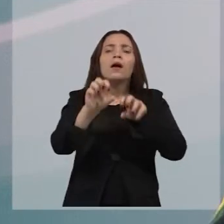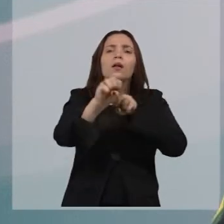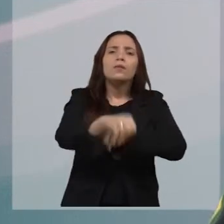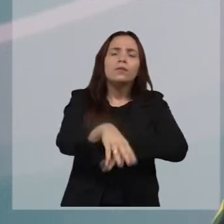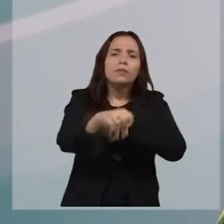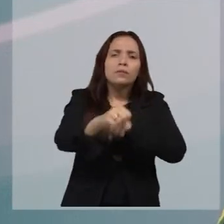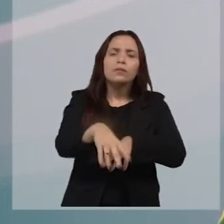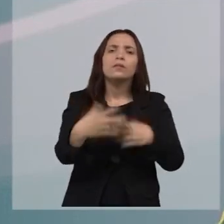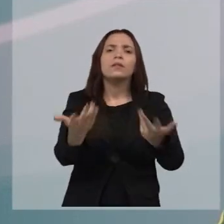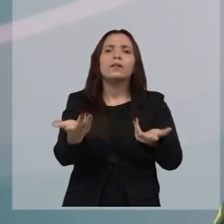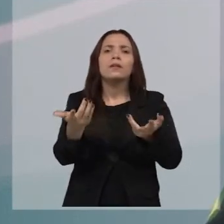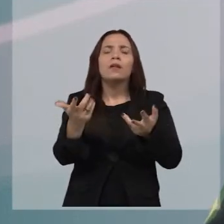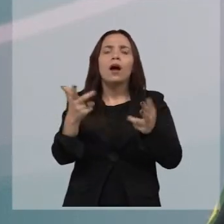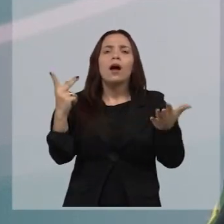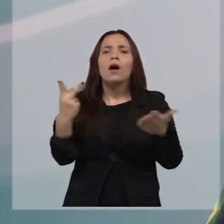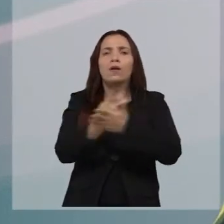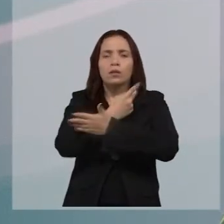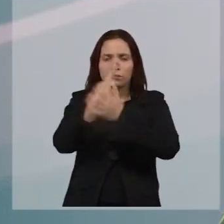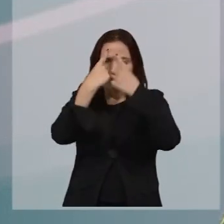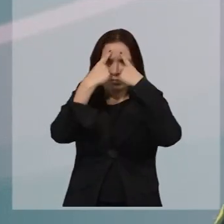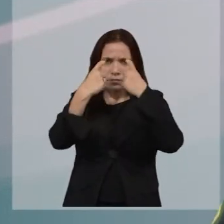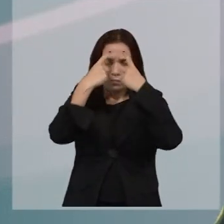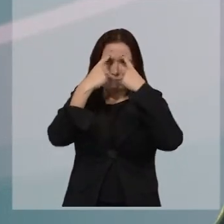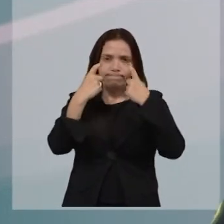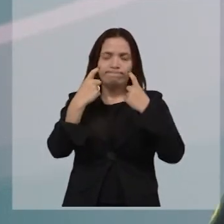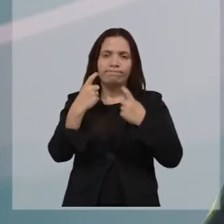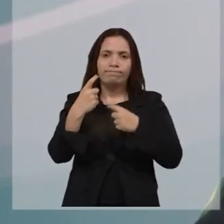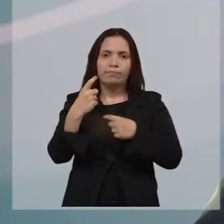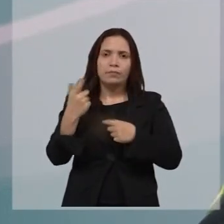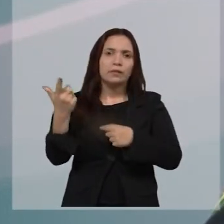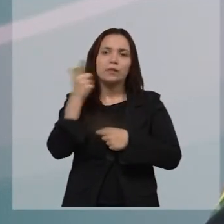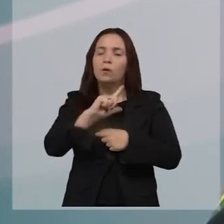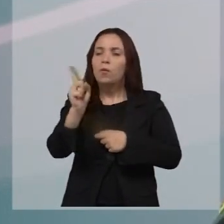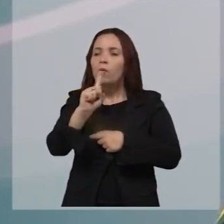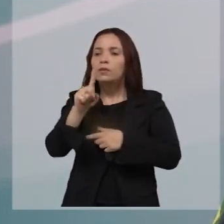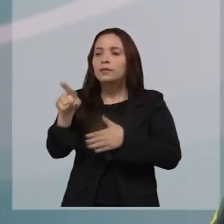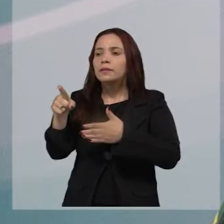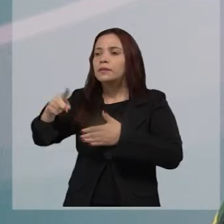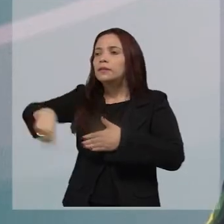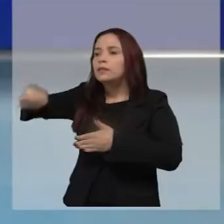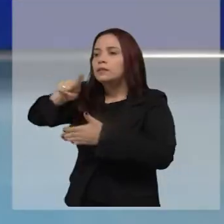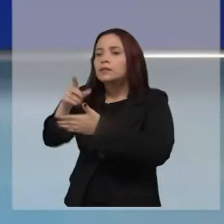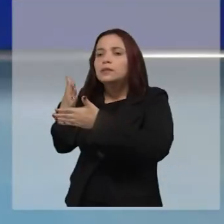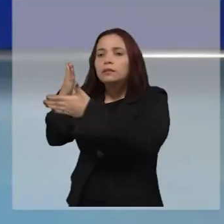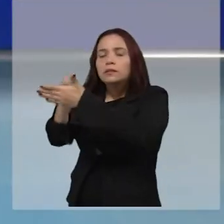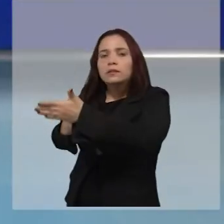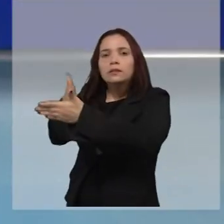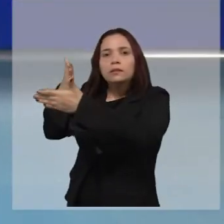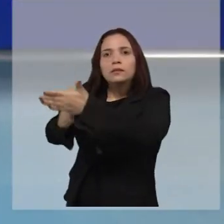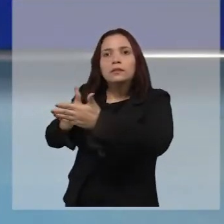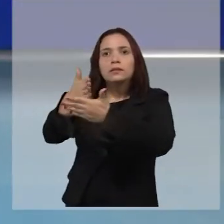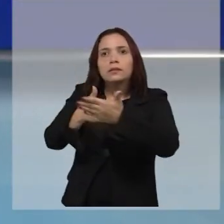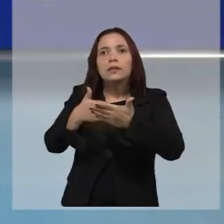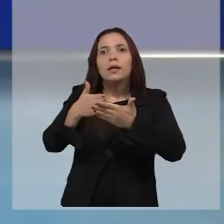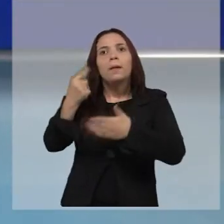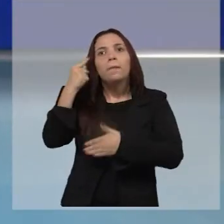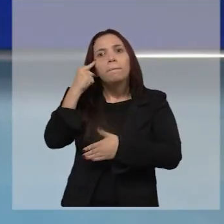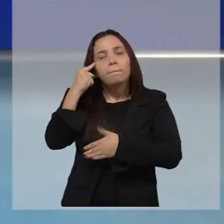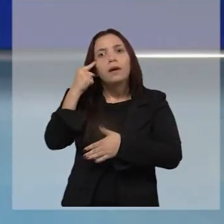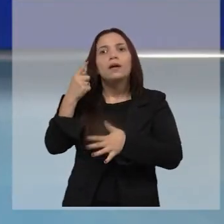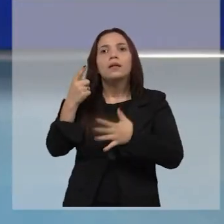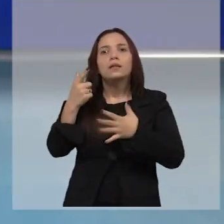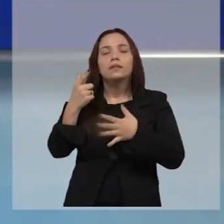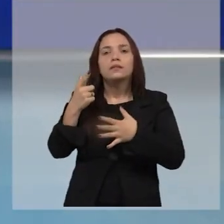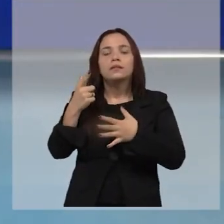educação, da questão da criminalidade. Ela não deixava o sistema crescer, não deixava as pessoas ficarem independentes. Ou seja, a